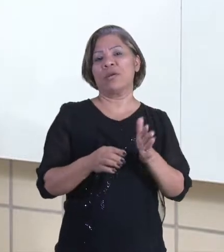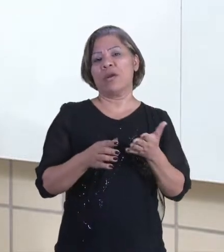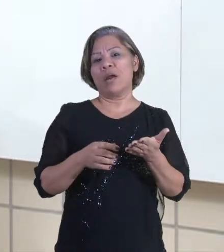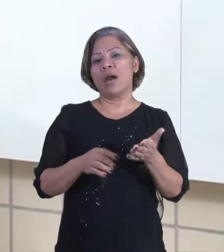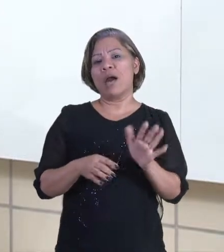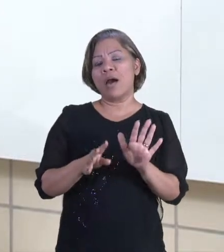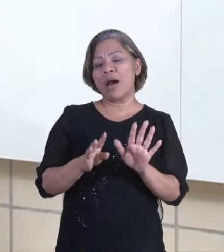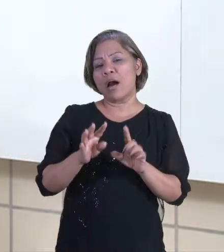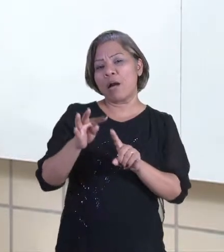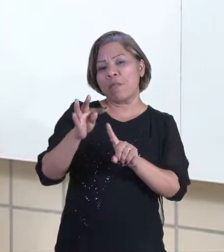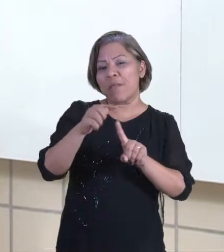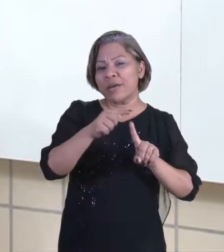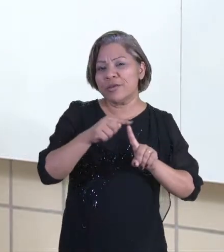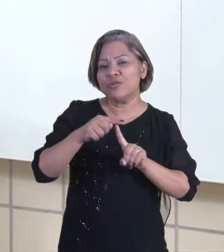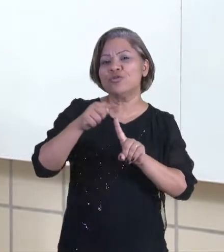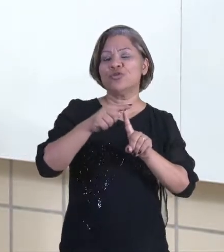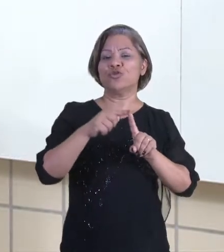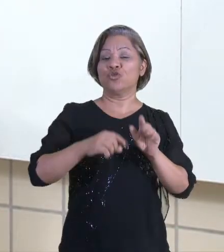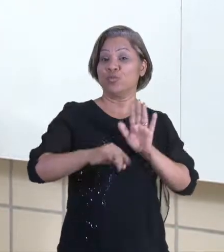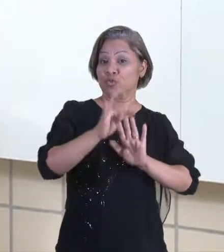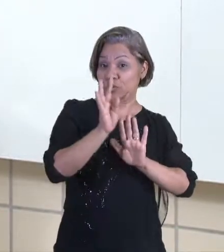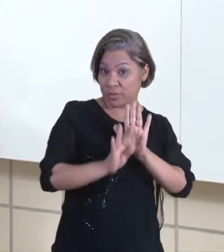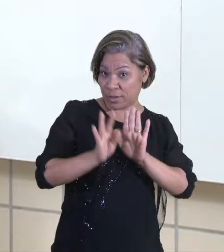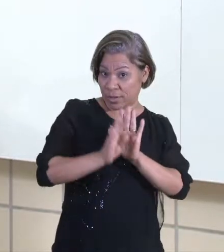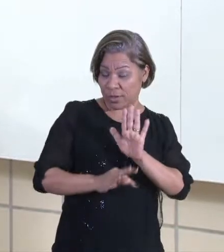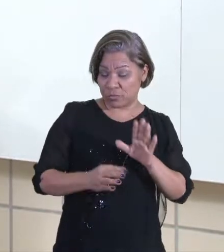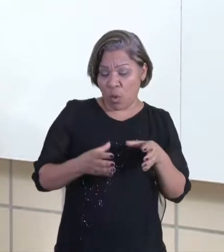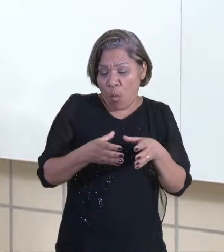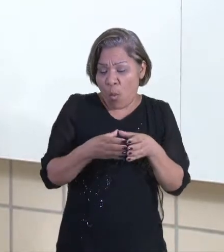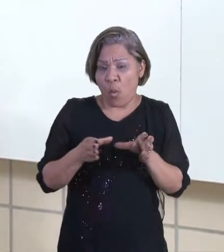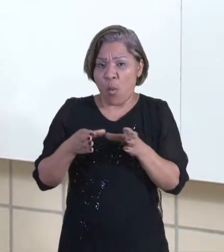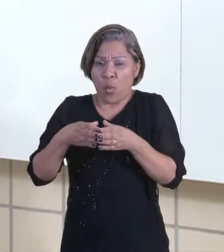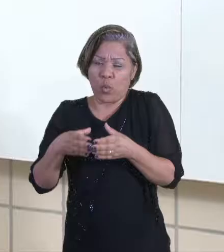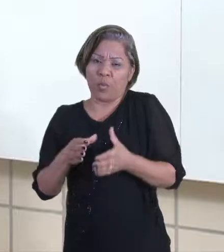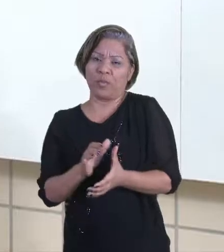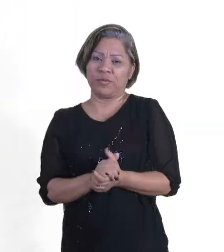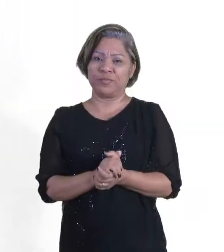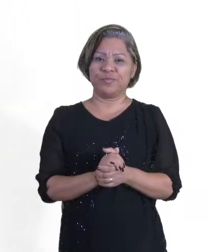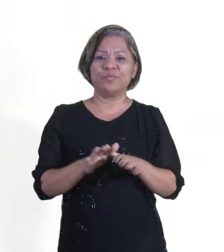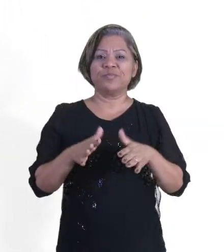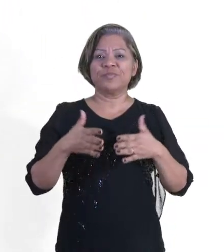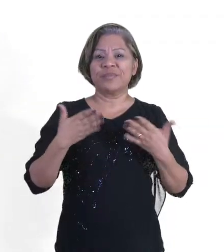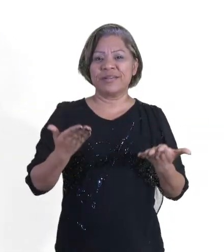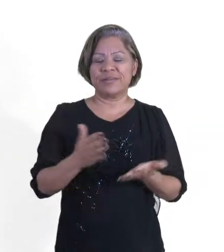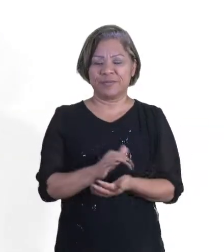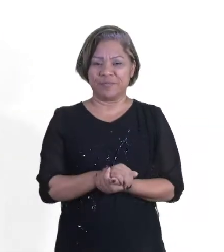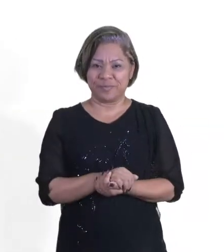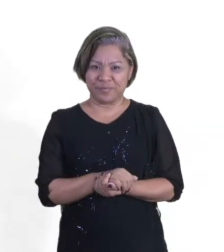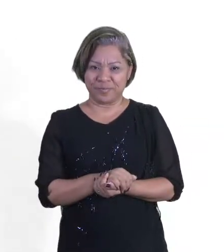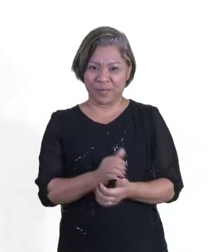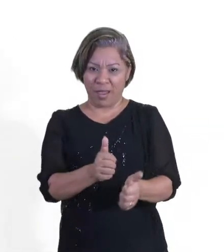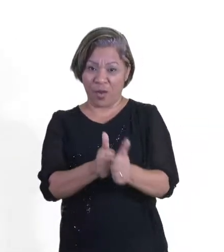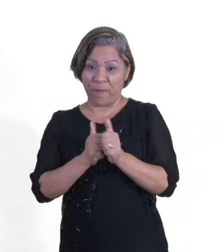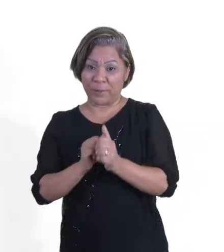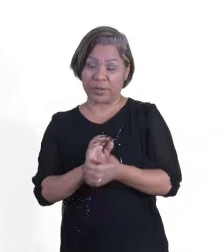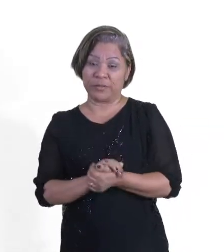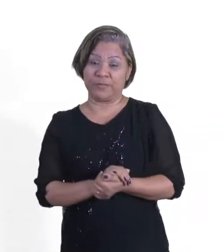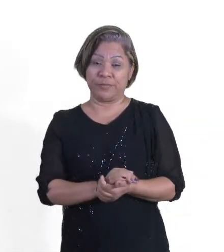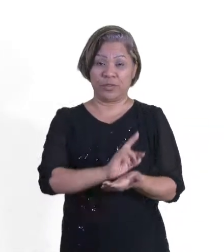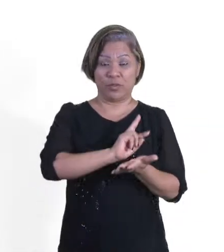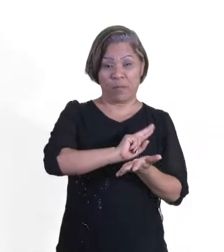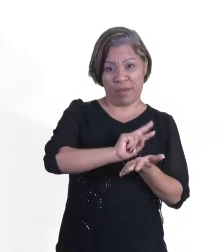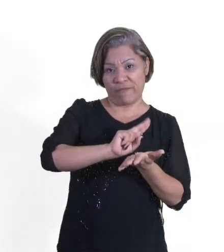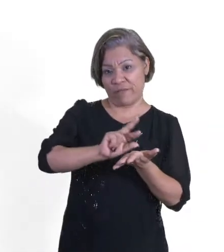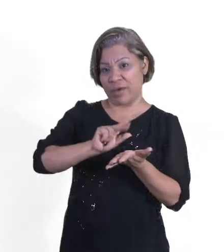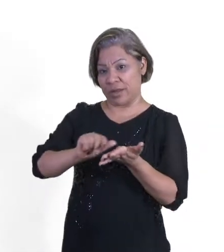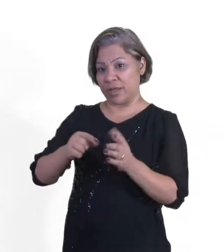a qual grupo ele faz parte. Vamos comigo? Então acompanhe. Entre os mais variados tipos de texto com